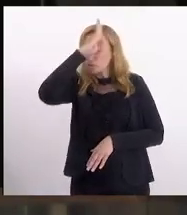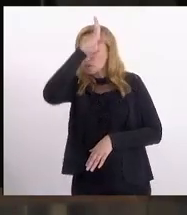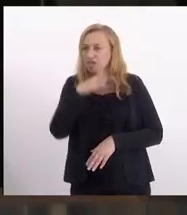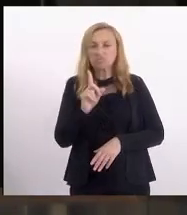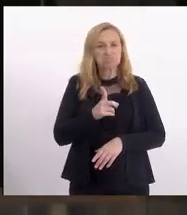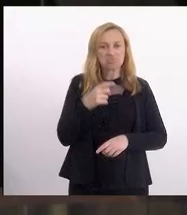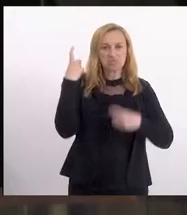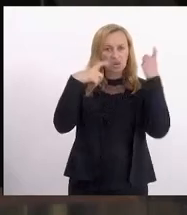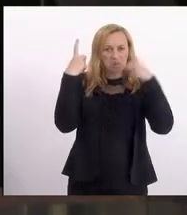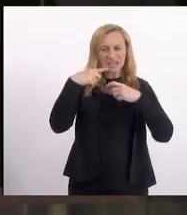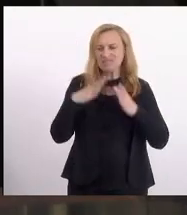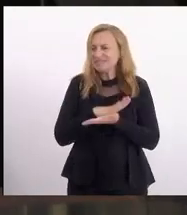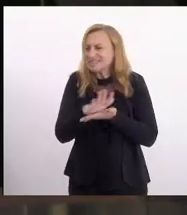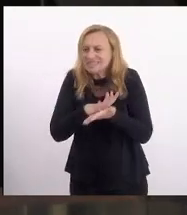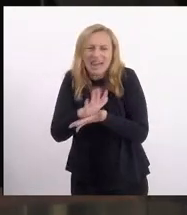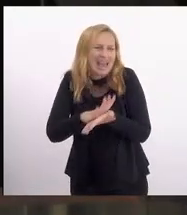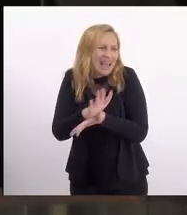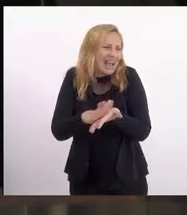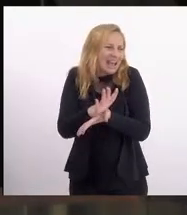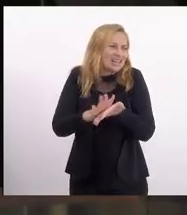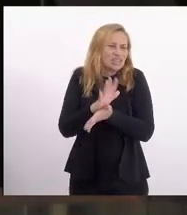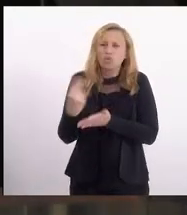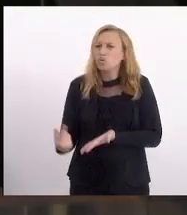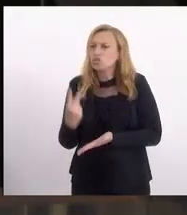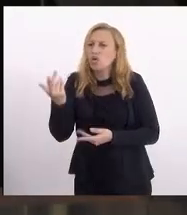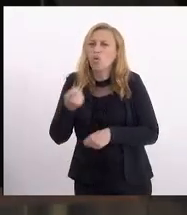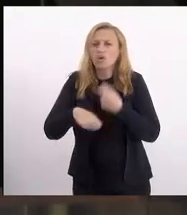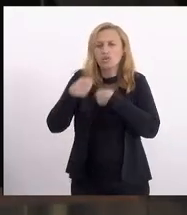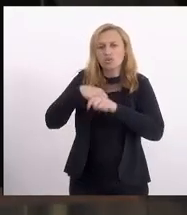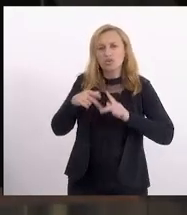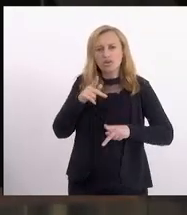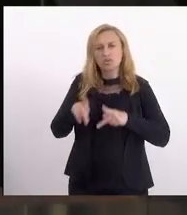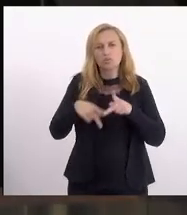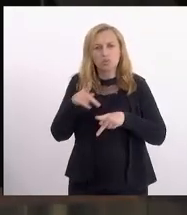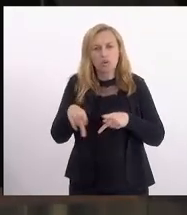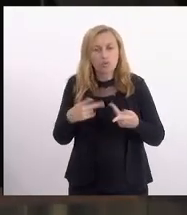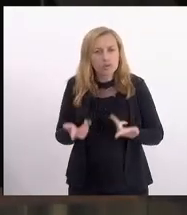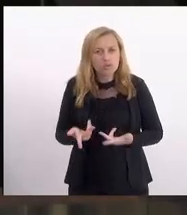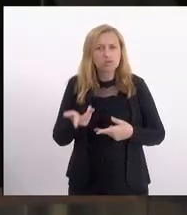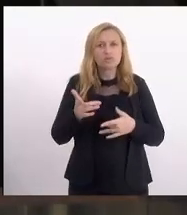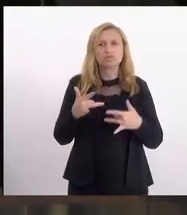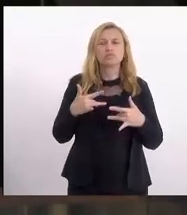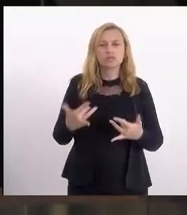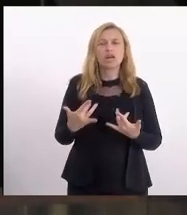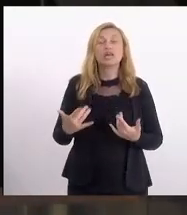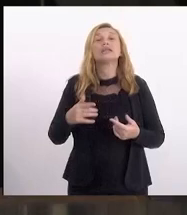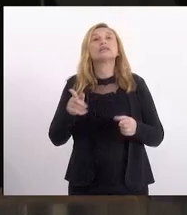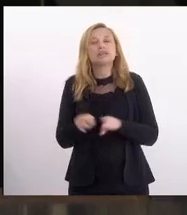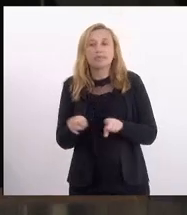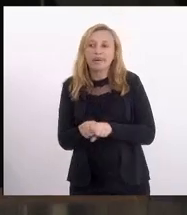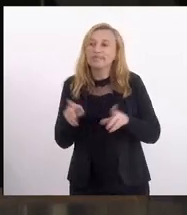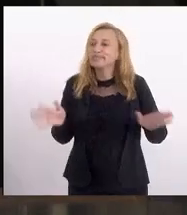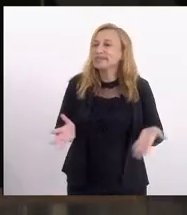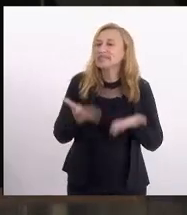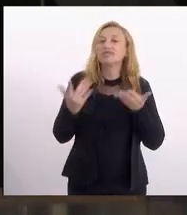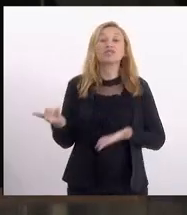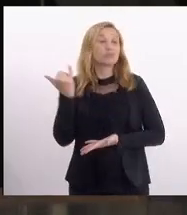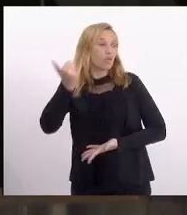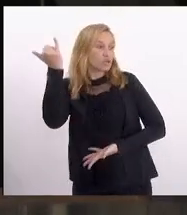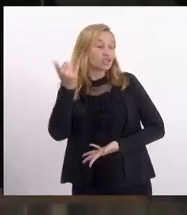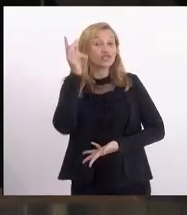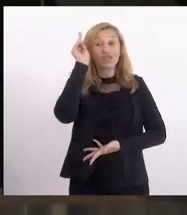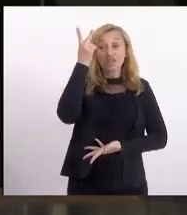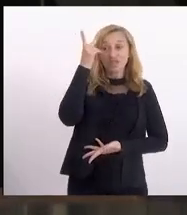nenhum apreço, nenhuma proximidade com os valores da economia popular. E, ao mesmo tempo, citar também iniciativas importantes,